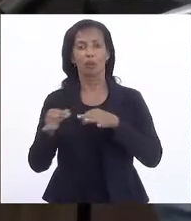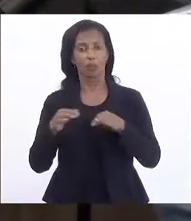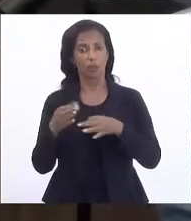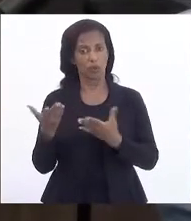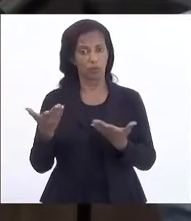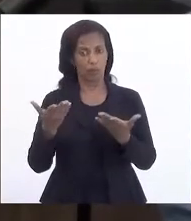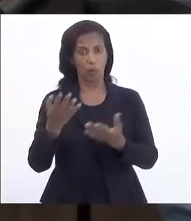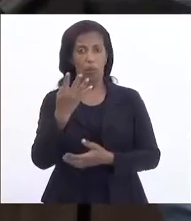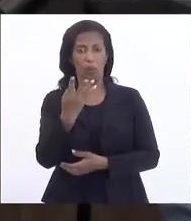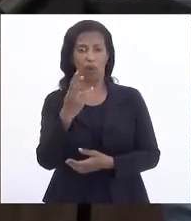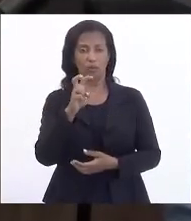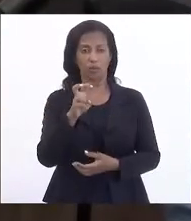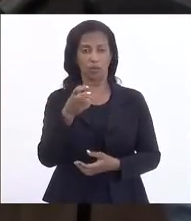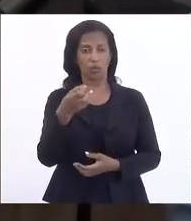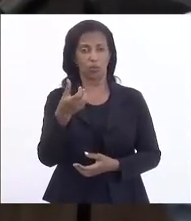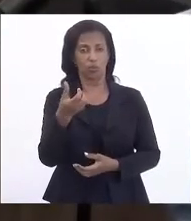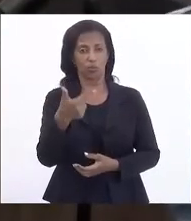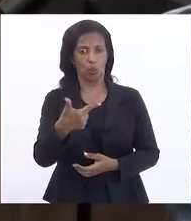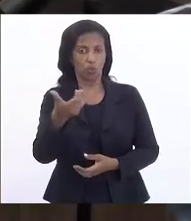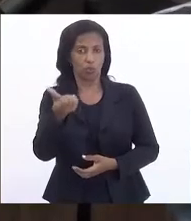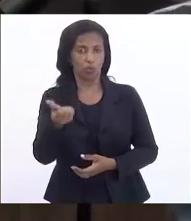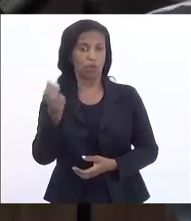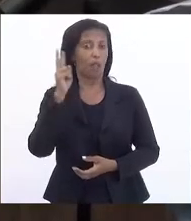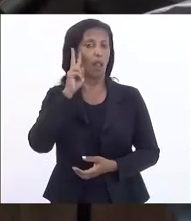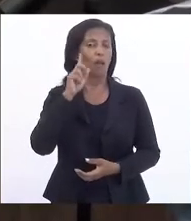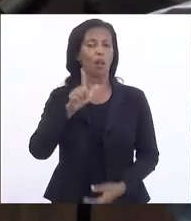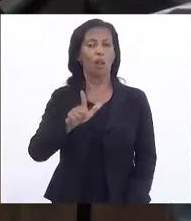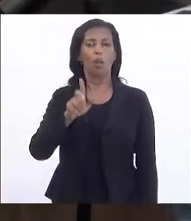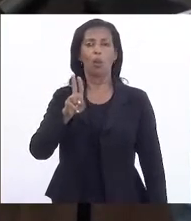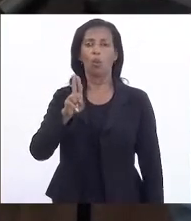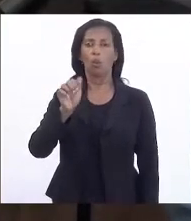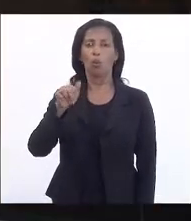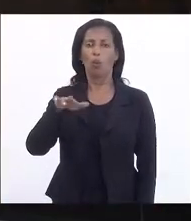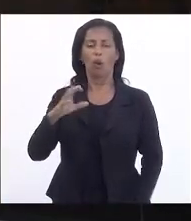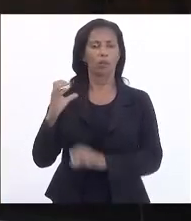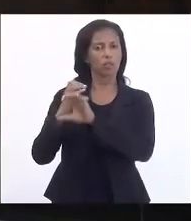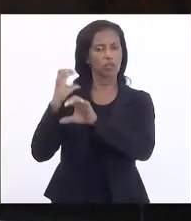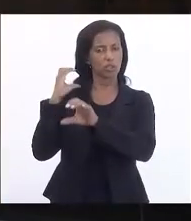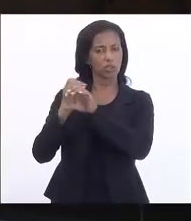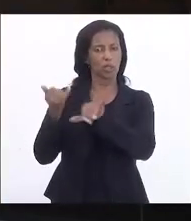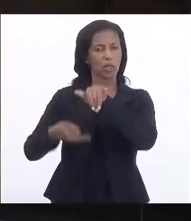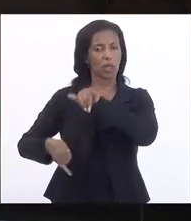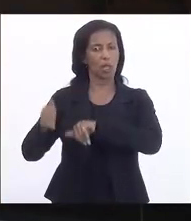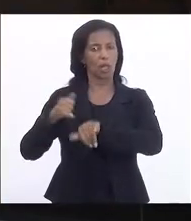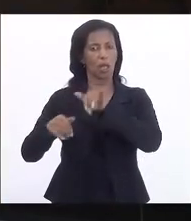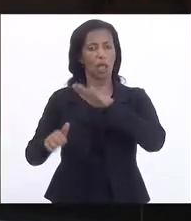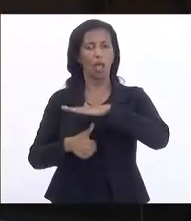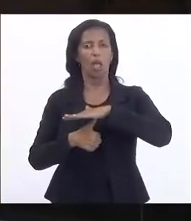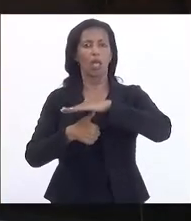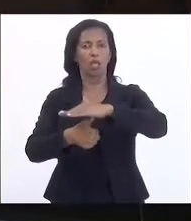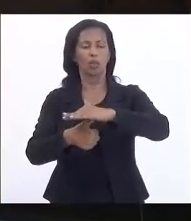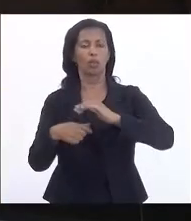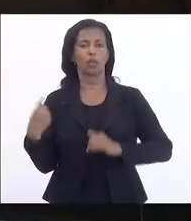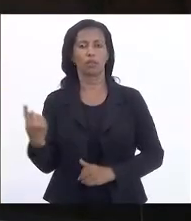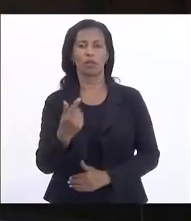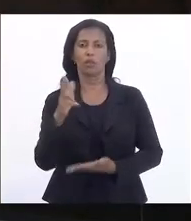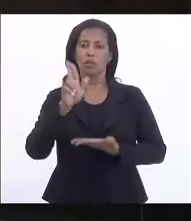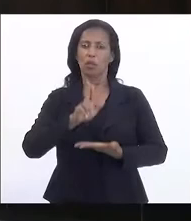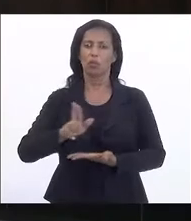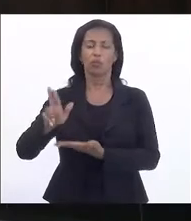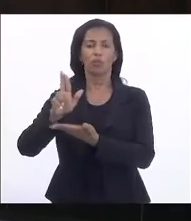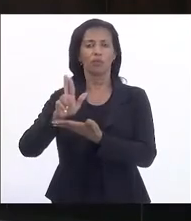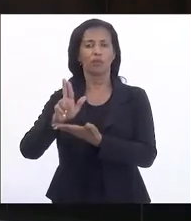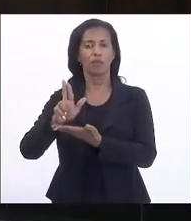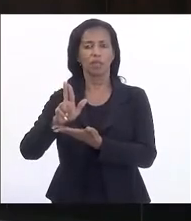excelência 4526 lembrando Luanda Moraes engenheira química reitora da nossa universidade